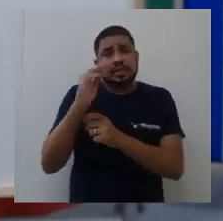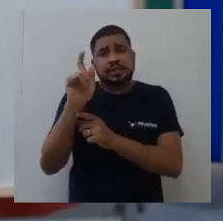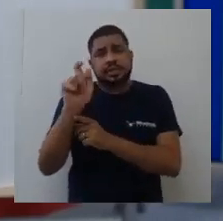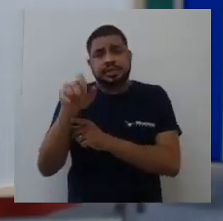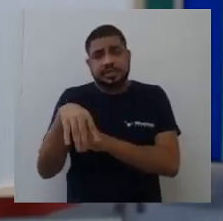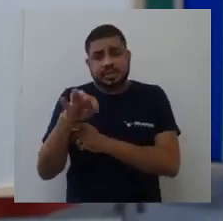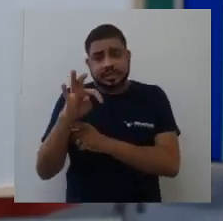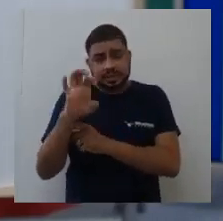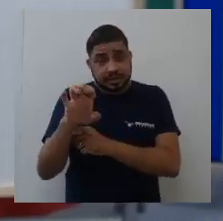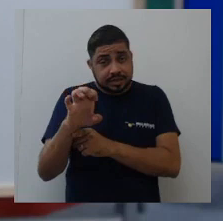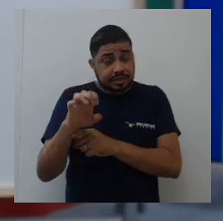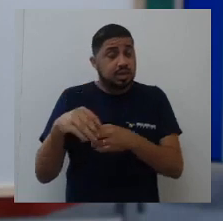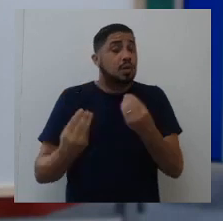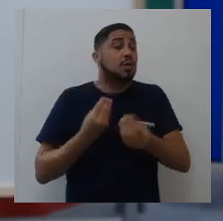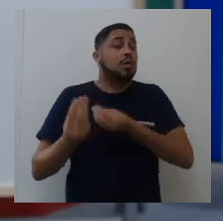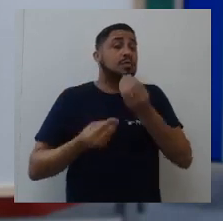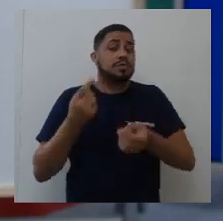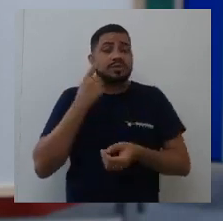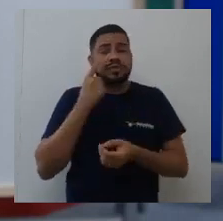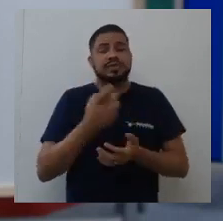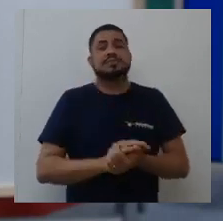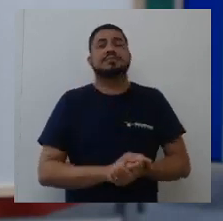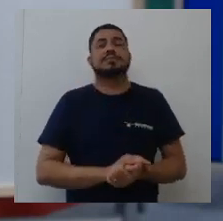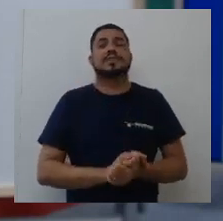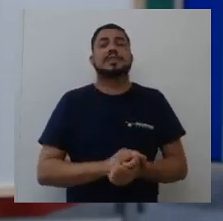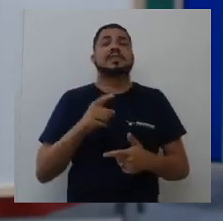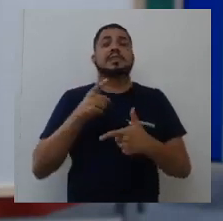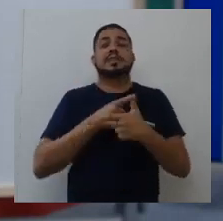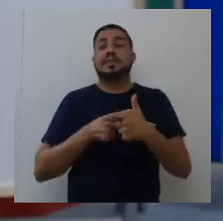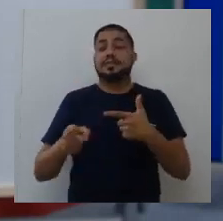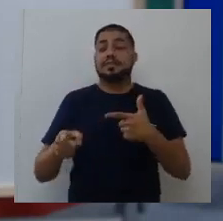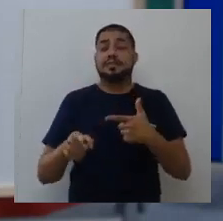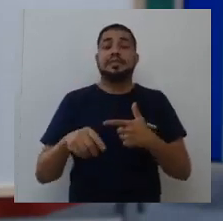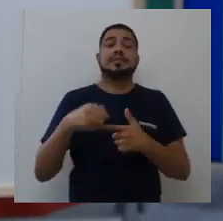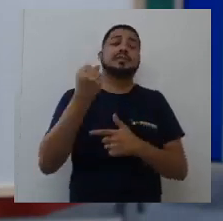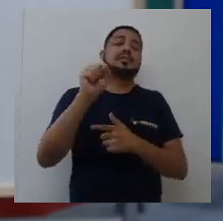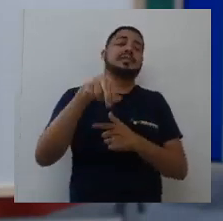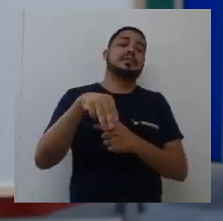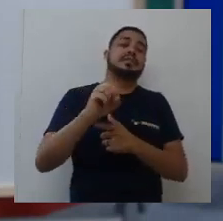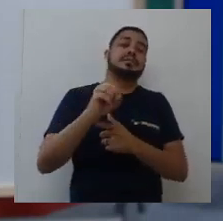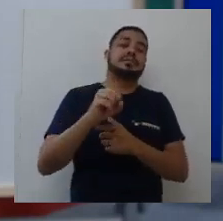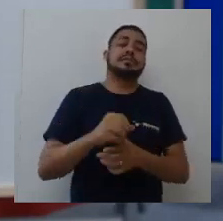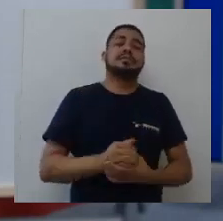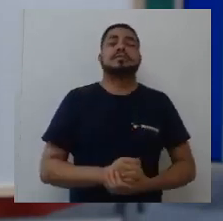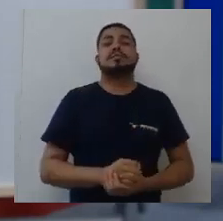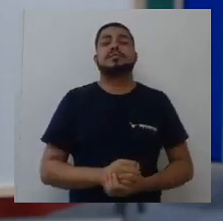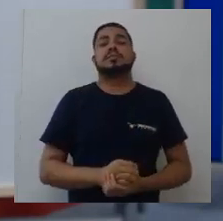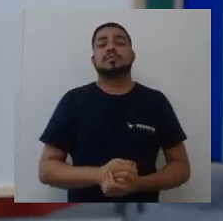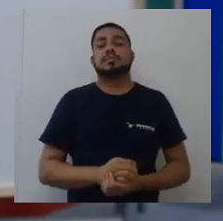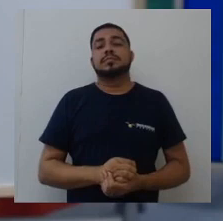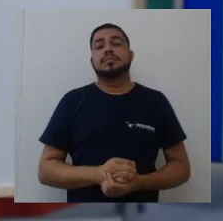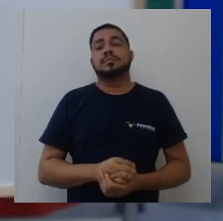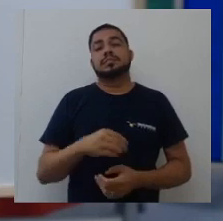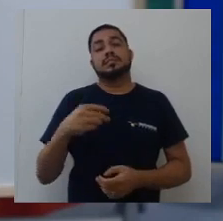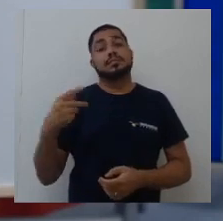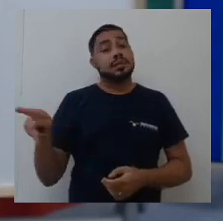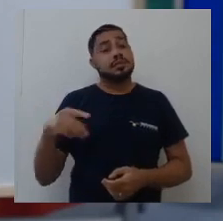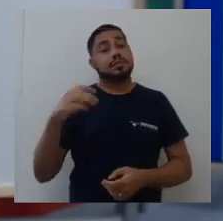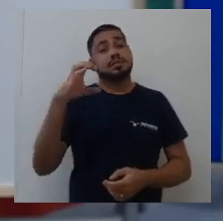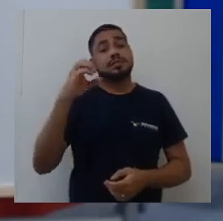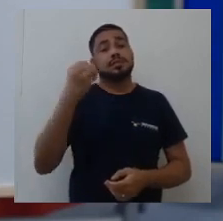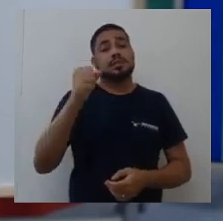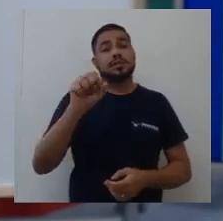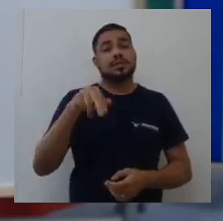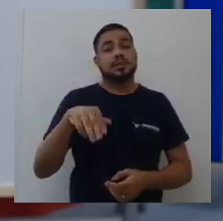30 graus, ó, Luana, como é que fica? É só a gente dividir o seno pelo cosseno.